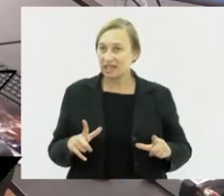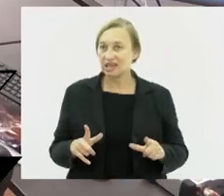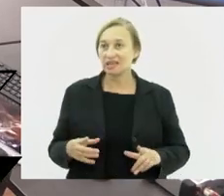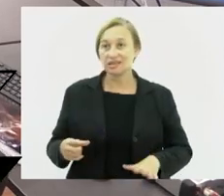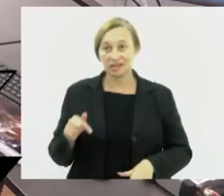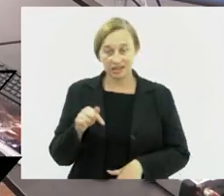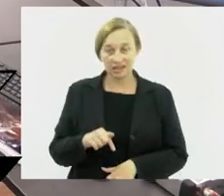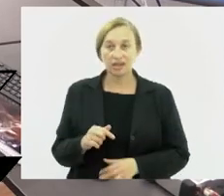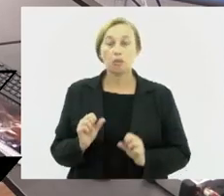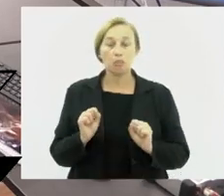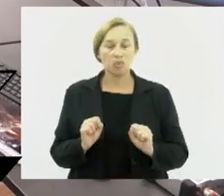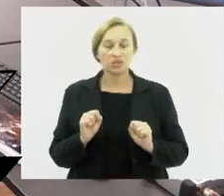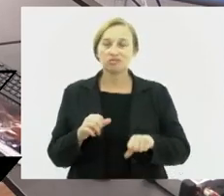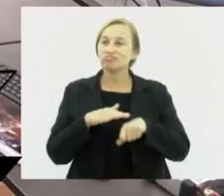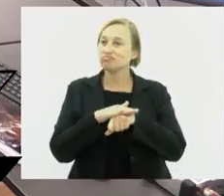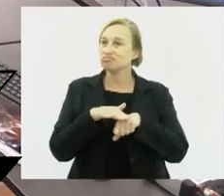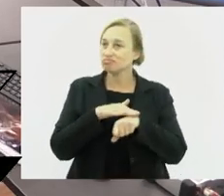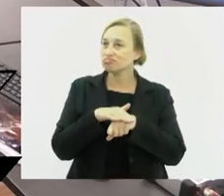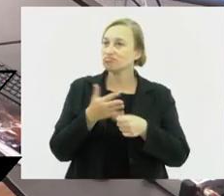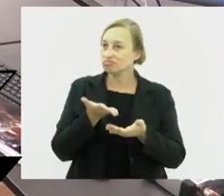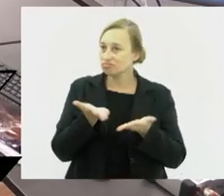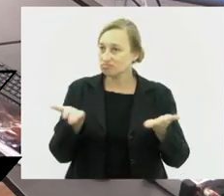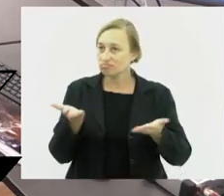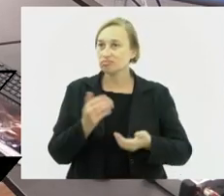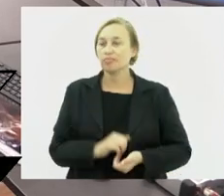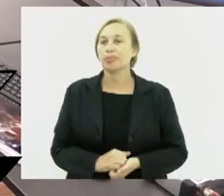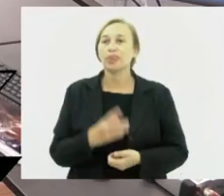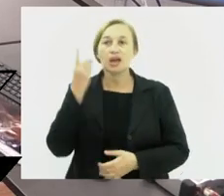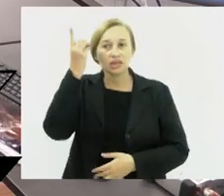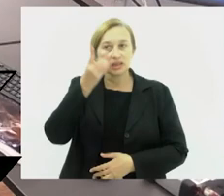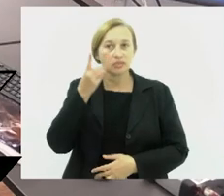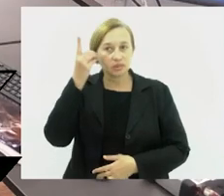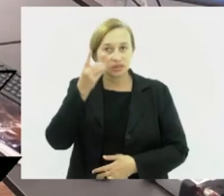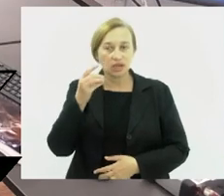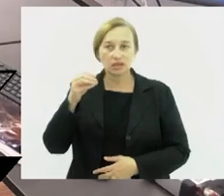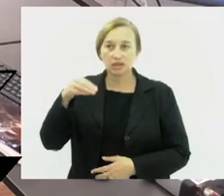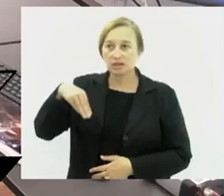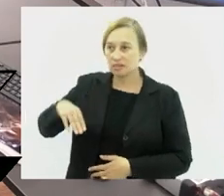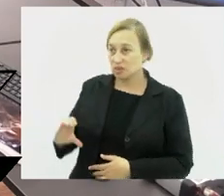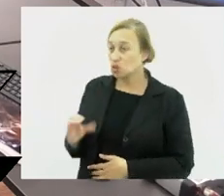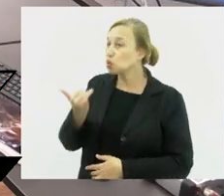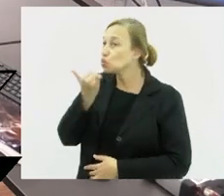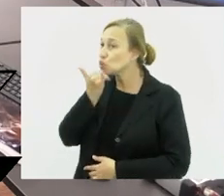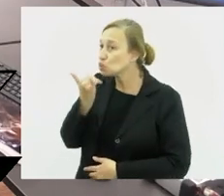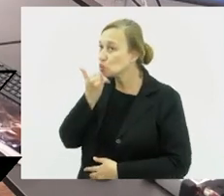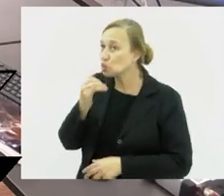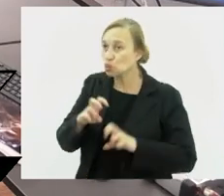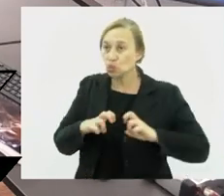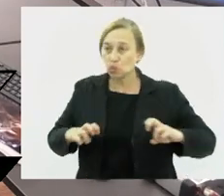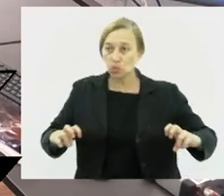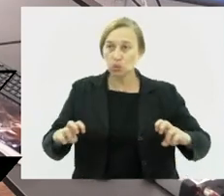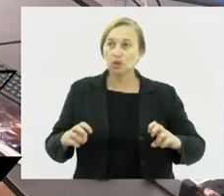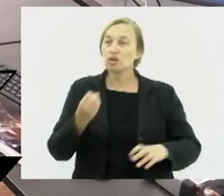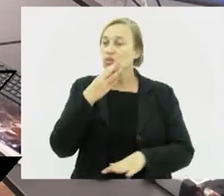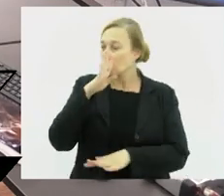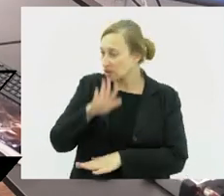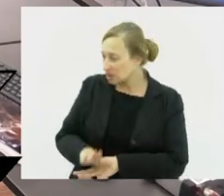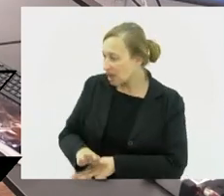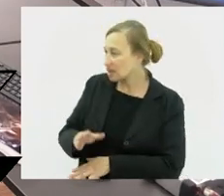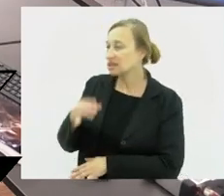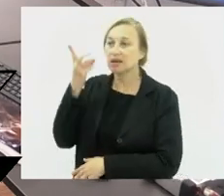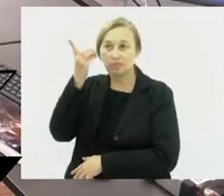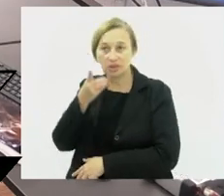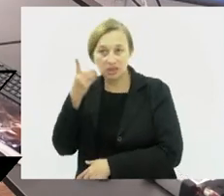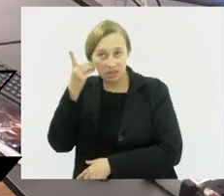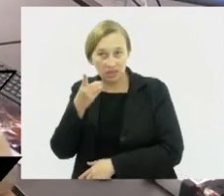presente, poder estar conversando. O deputado Carlos Mink... Opa, desculpa também, o pessoal da mesa aí. Boa tarde, uhum, deputados.